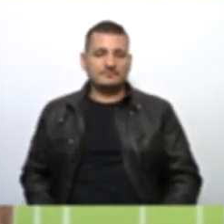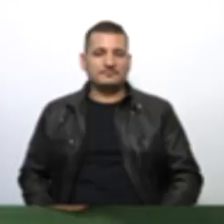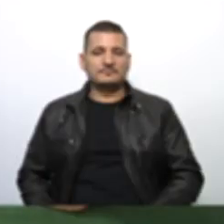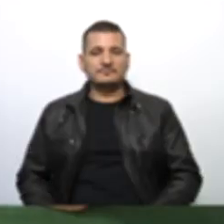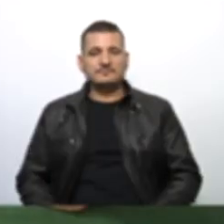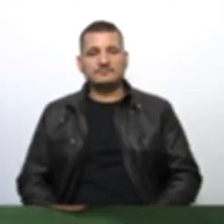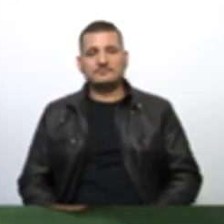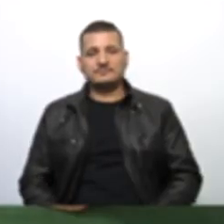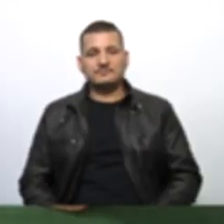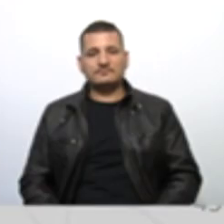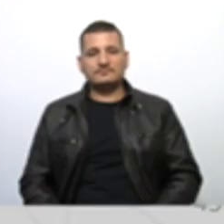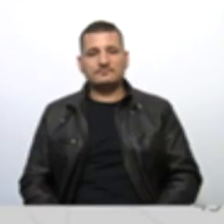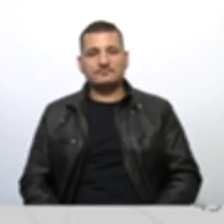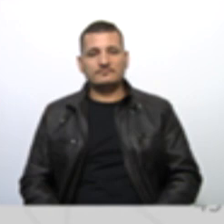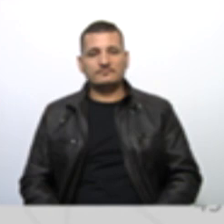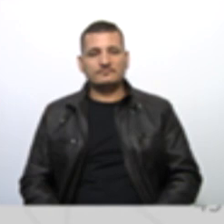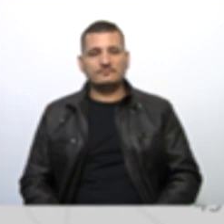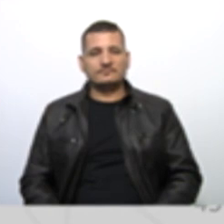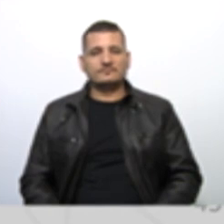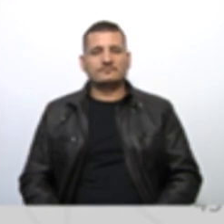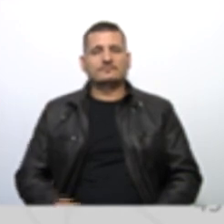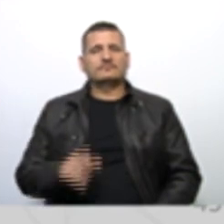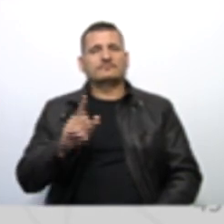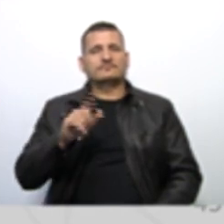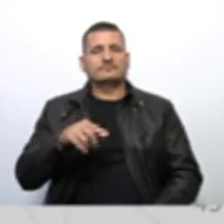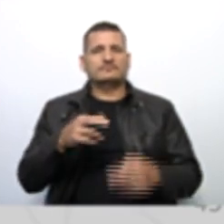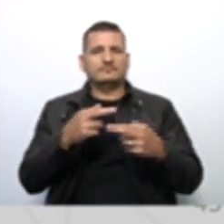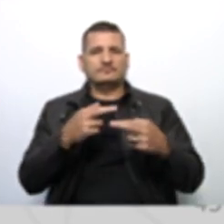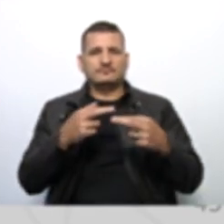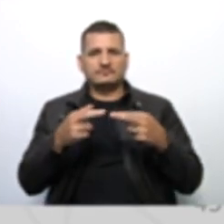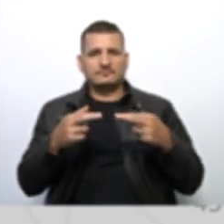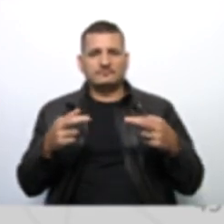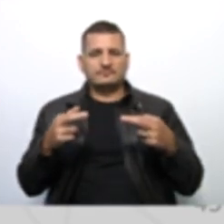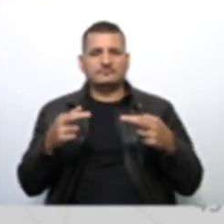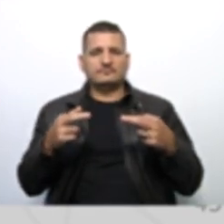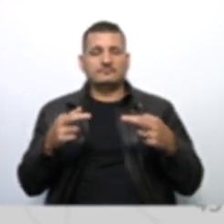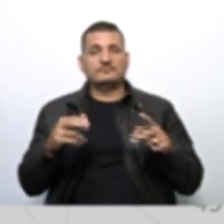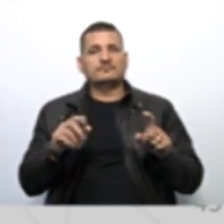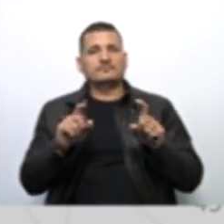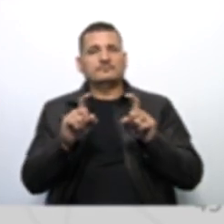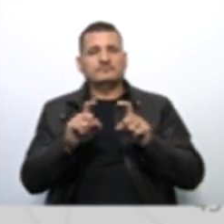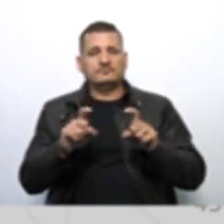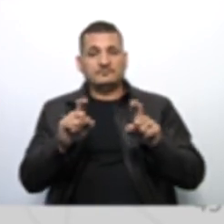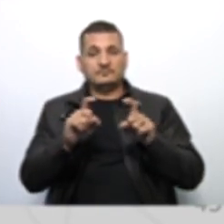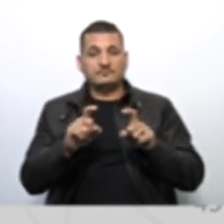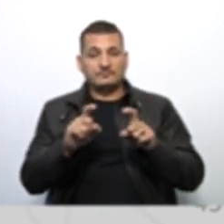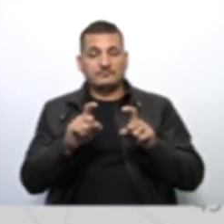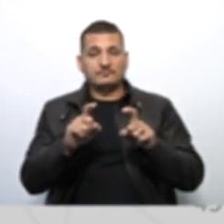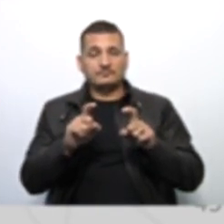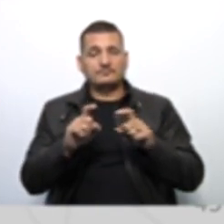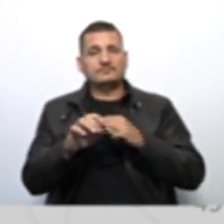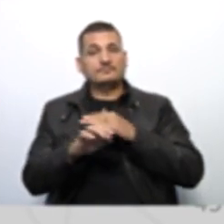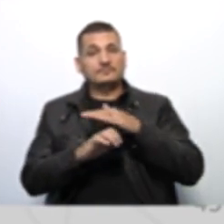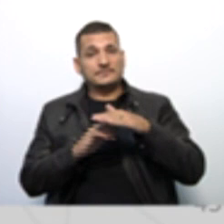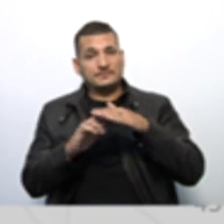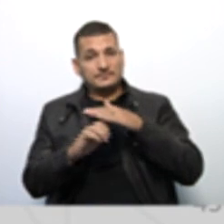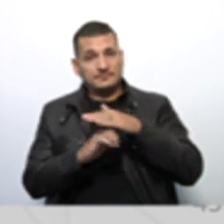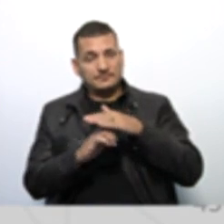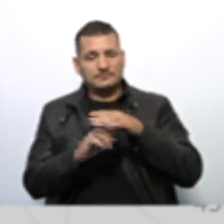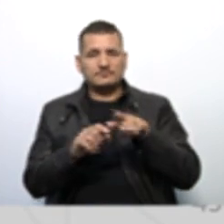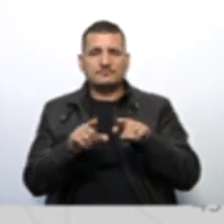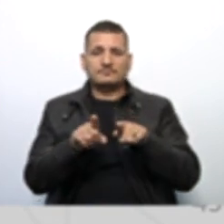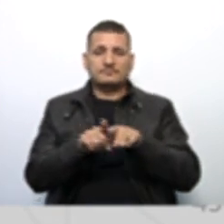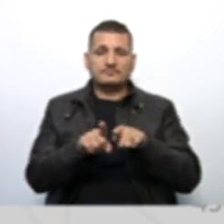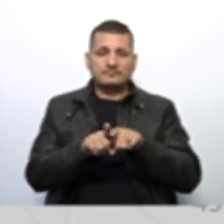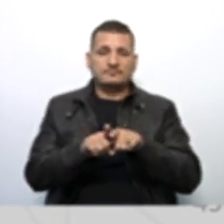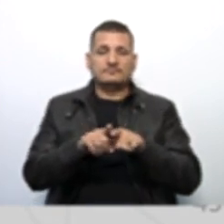pergunta é uma rede de computadores de uma determinada empresa, baseada também na